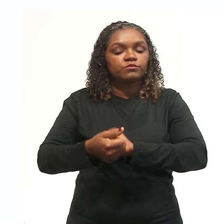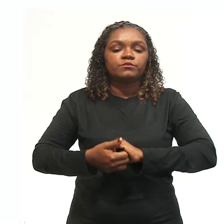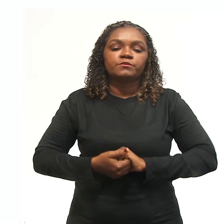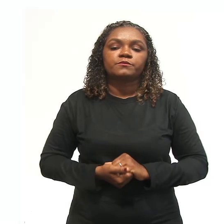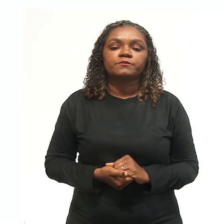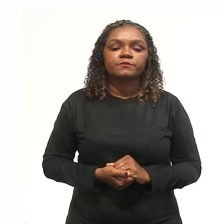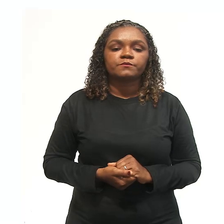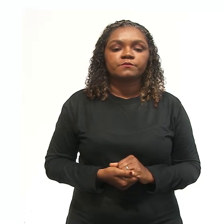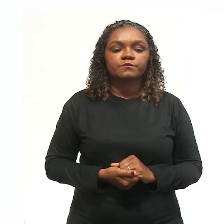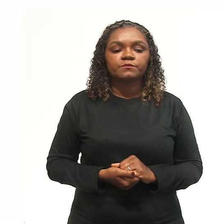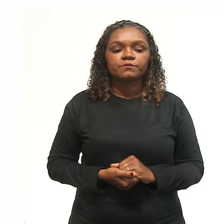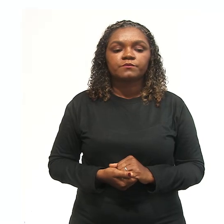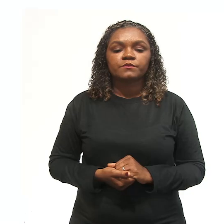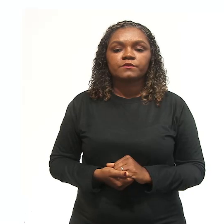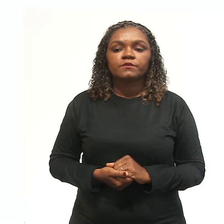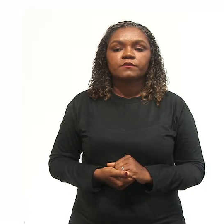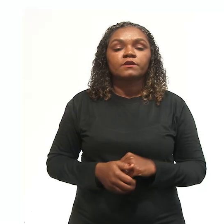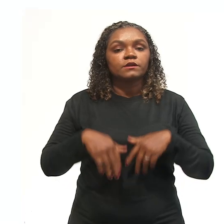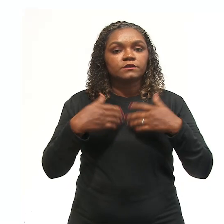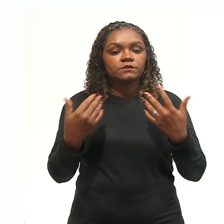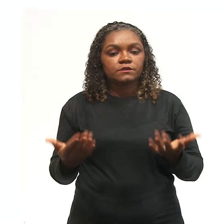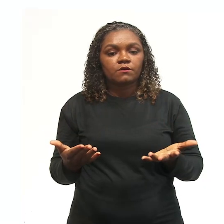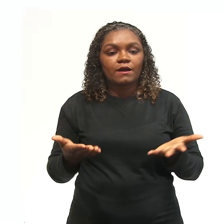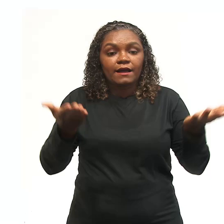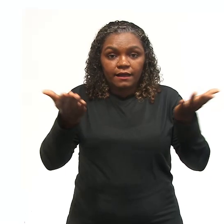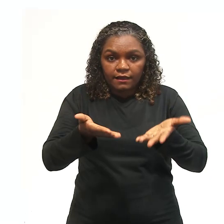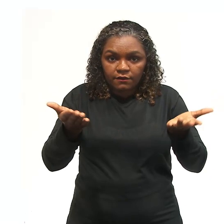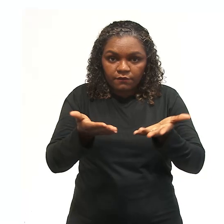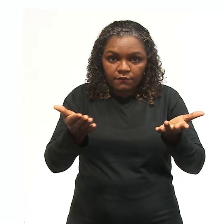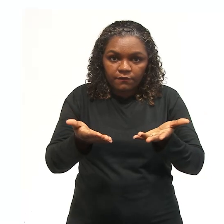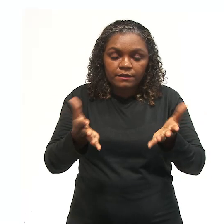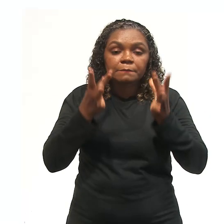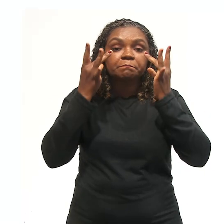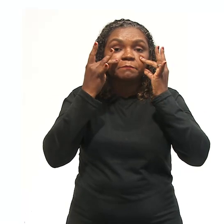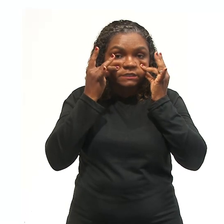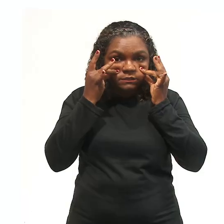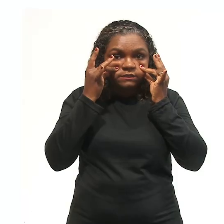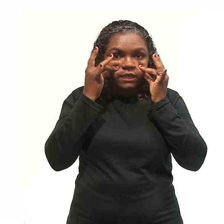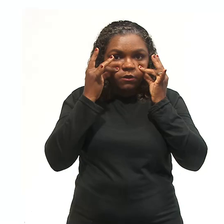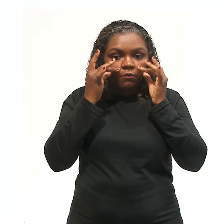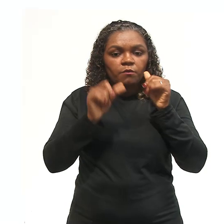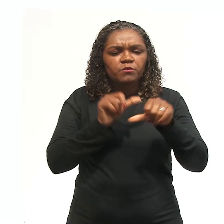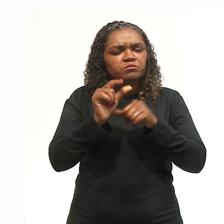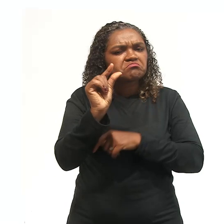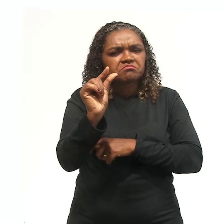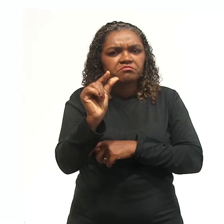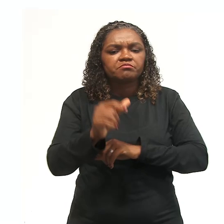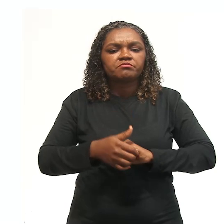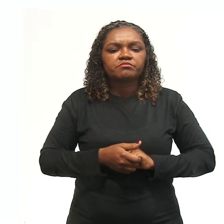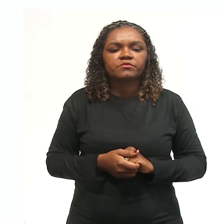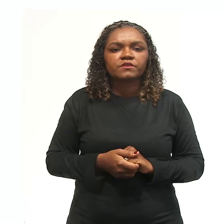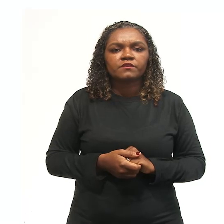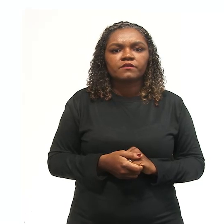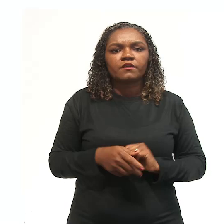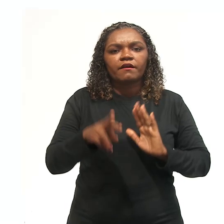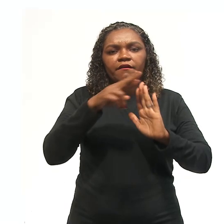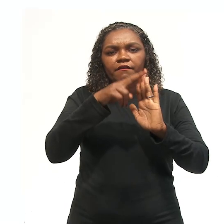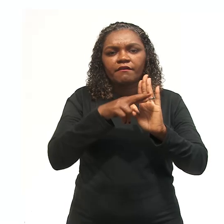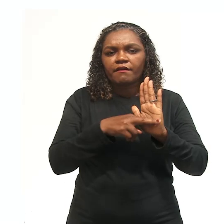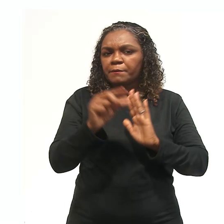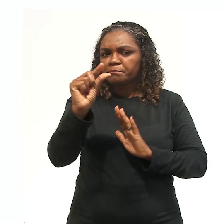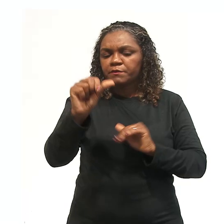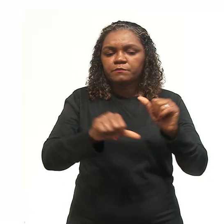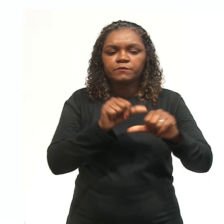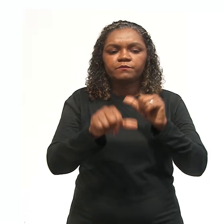Tudo bem? No caso do pregão presencial, pouca coisa vai mudar. O que a gente fala que muda